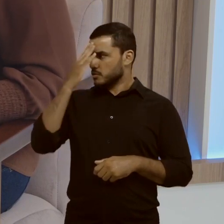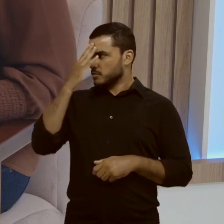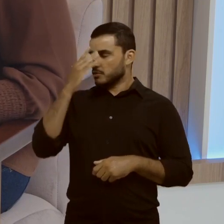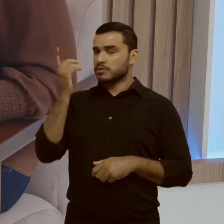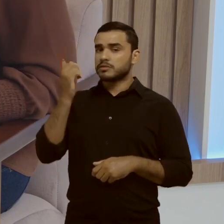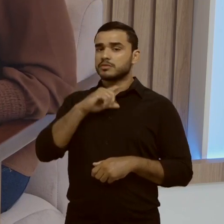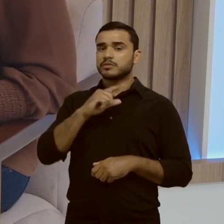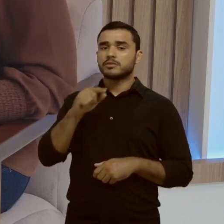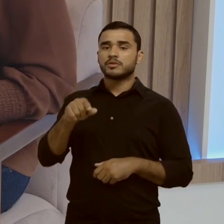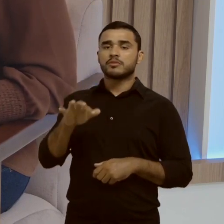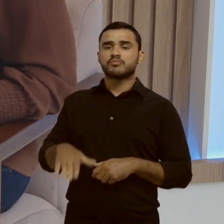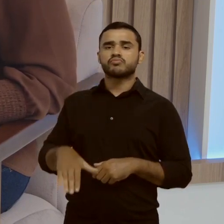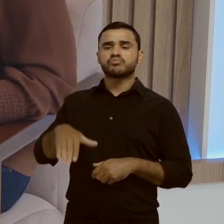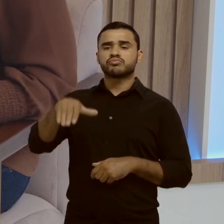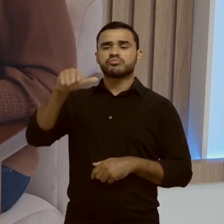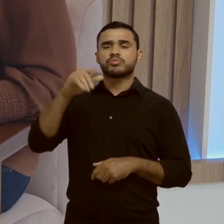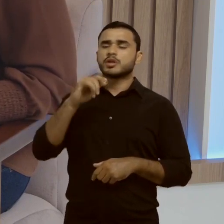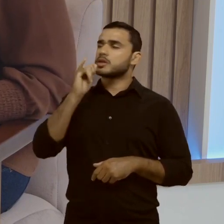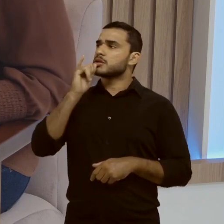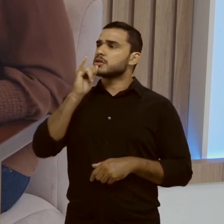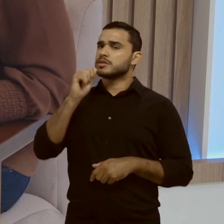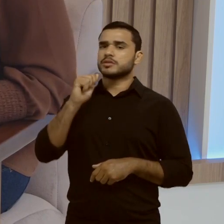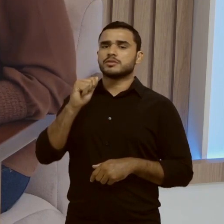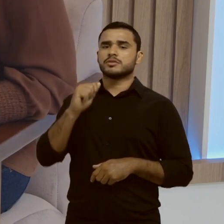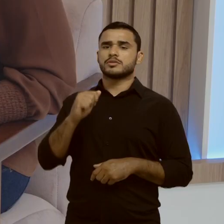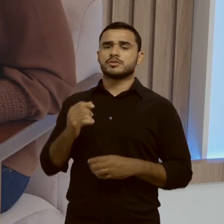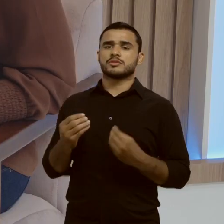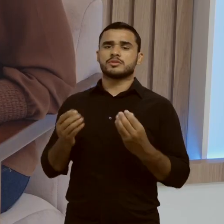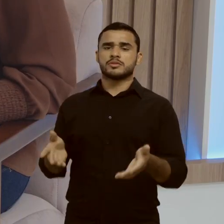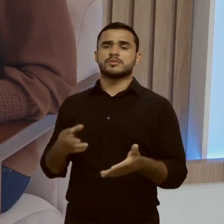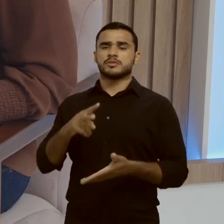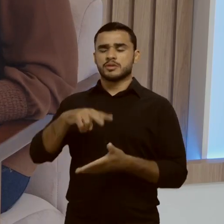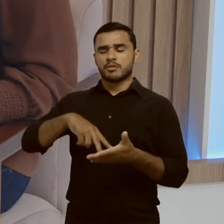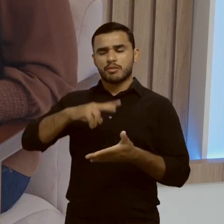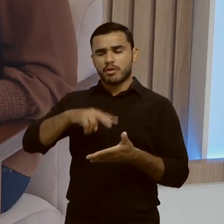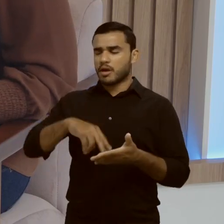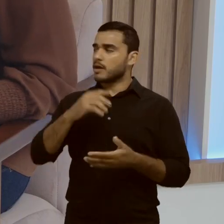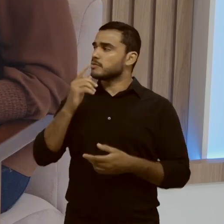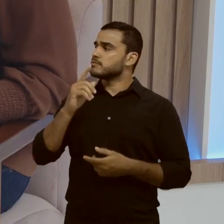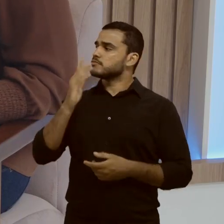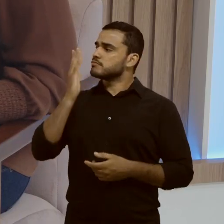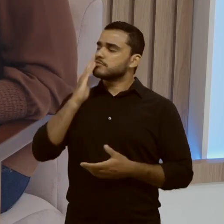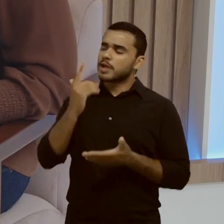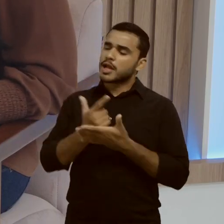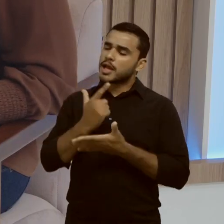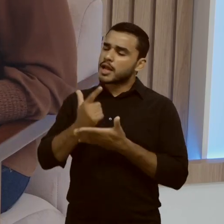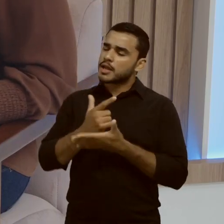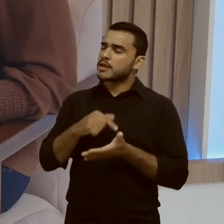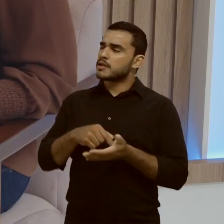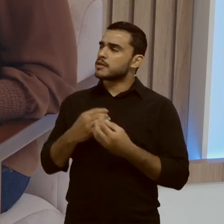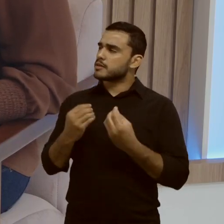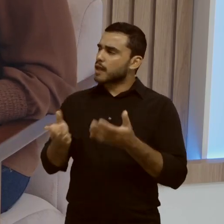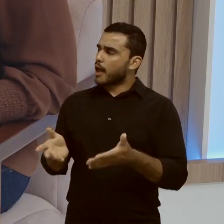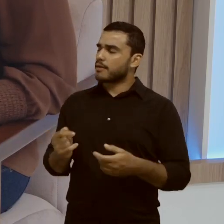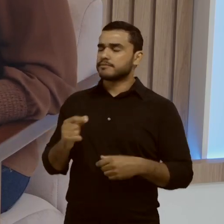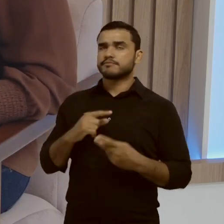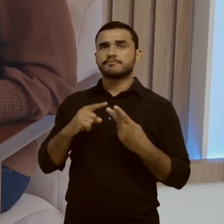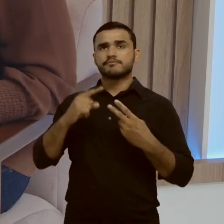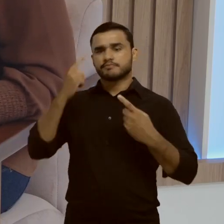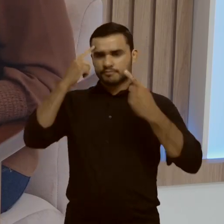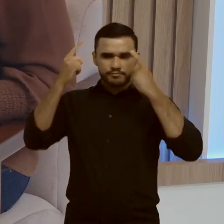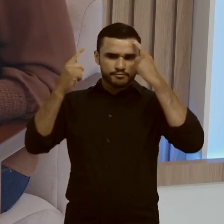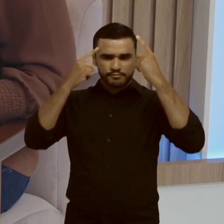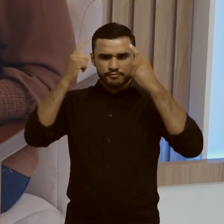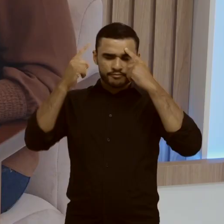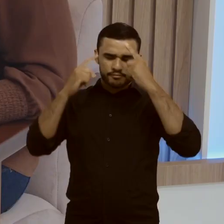um Enem, desde habilidades como proporcionar para as crianças momentos de leitura. Então, desenvolver essa habilidade, criatividade de ler